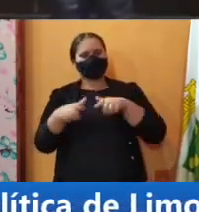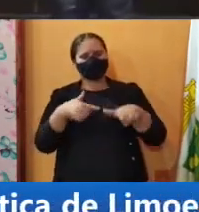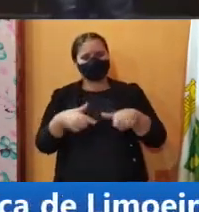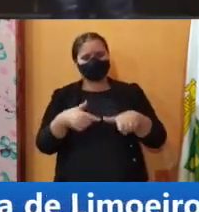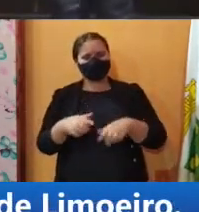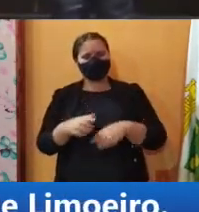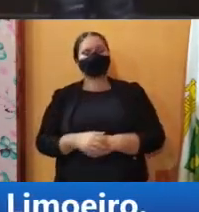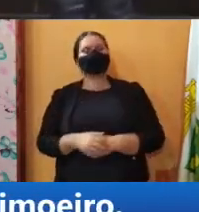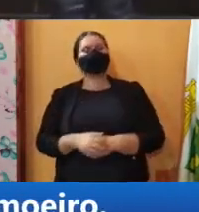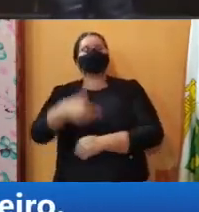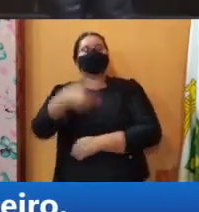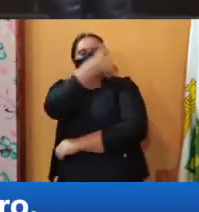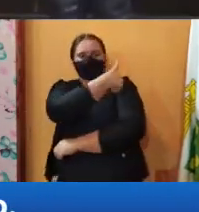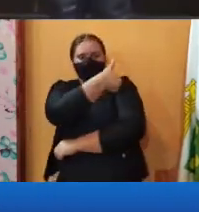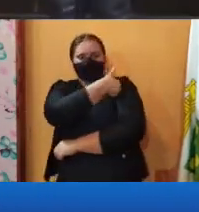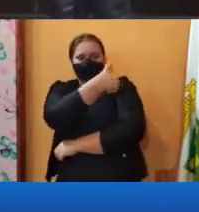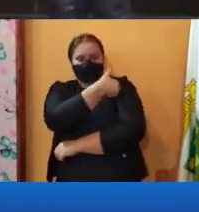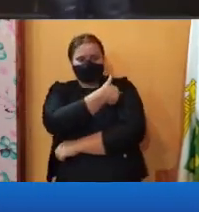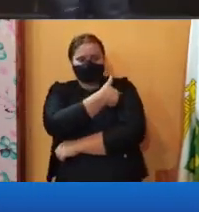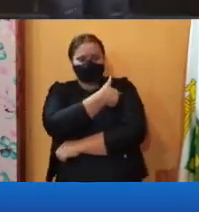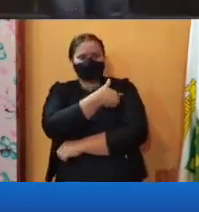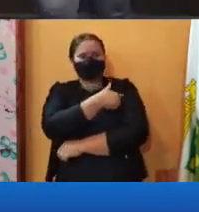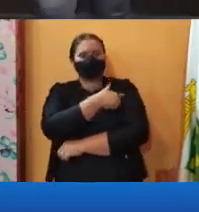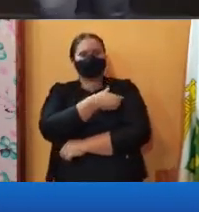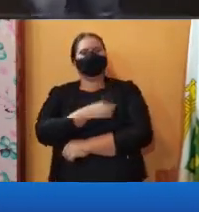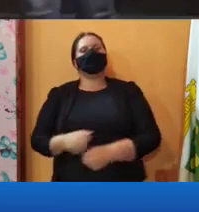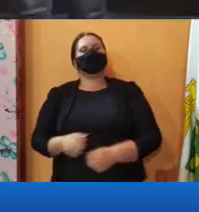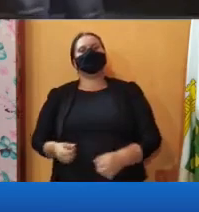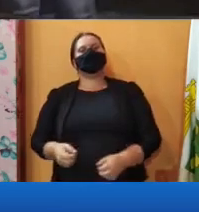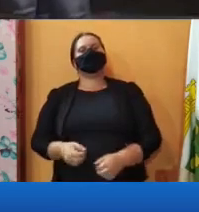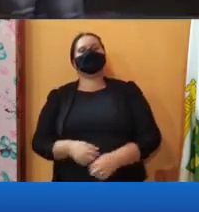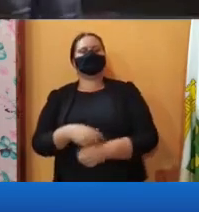né? Obrigado, Dolores. Gente. Beijo no coração de todos.